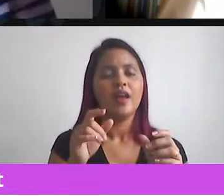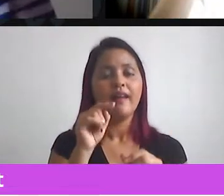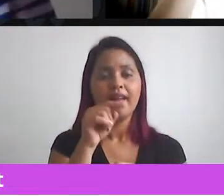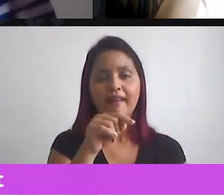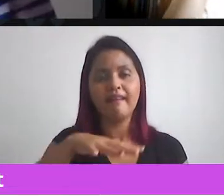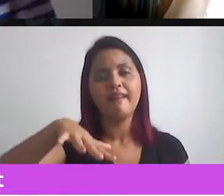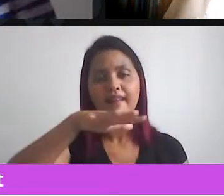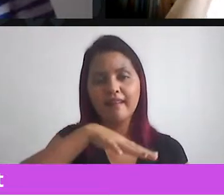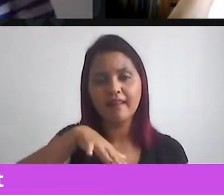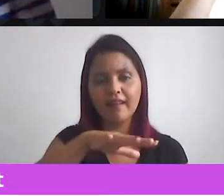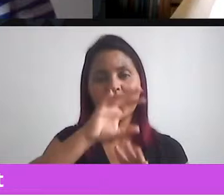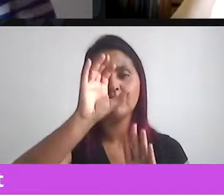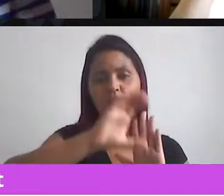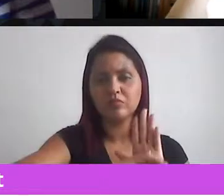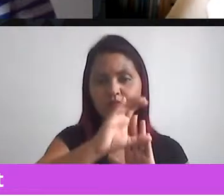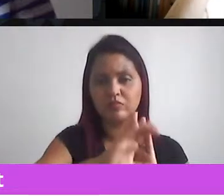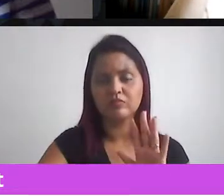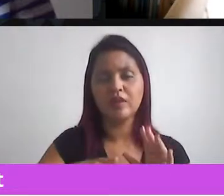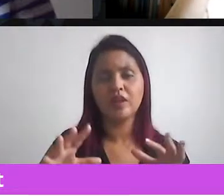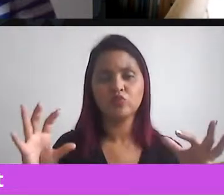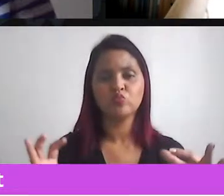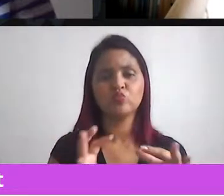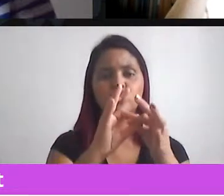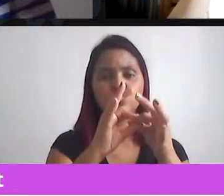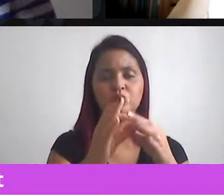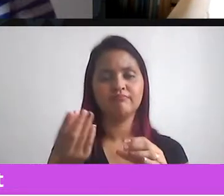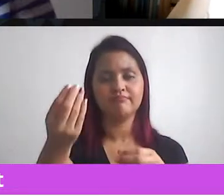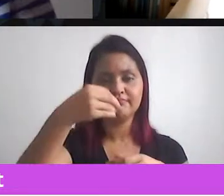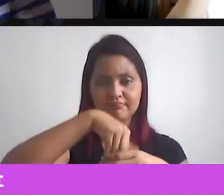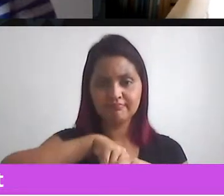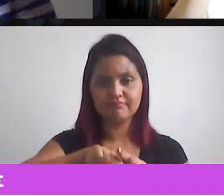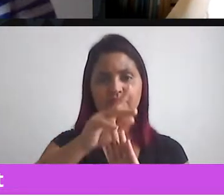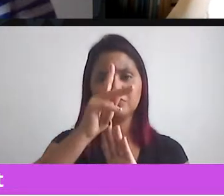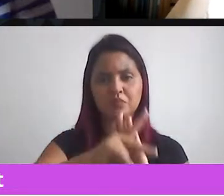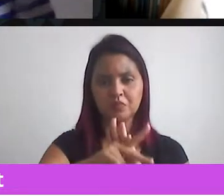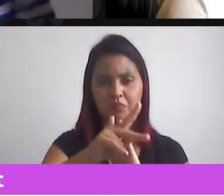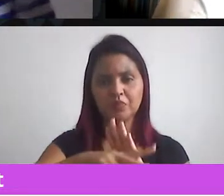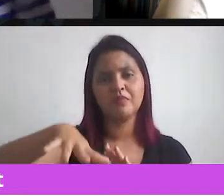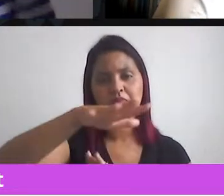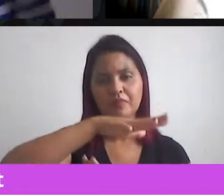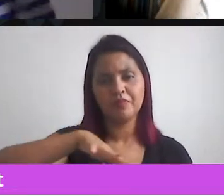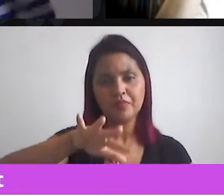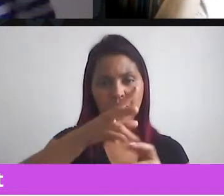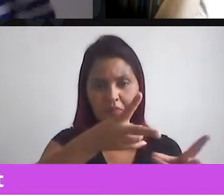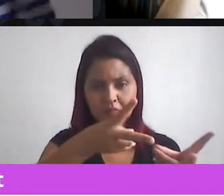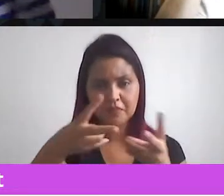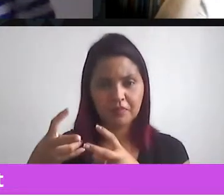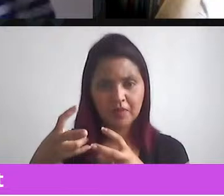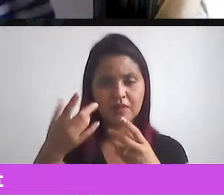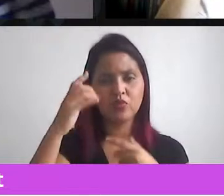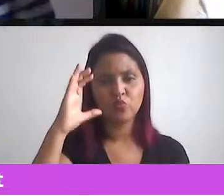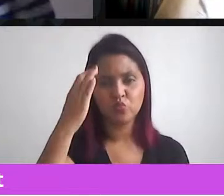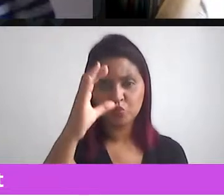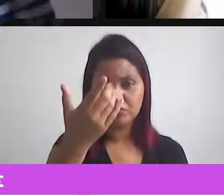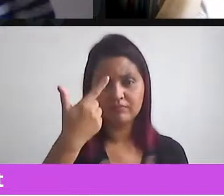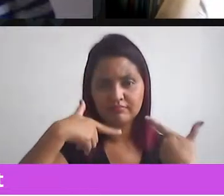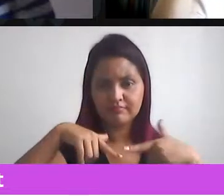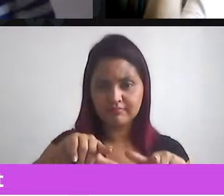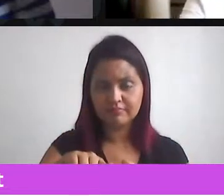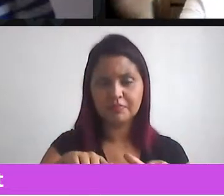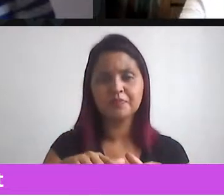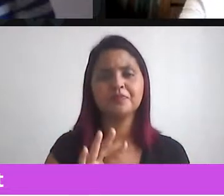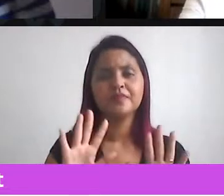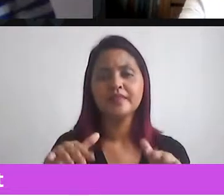integradas por projetos, dentro de uma visão cultural de língua. E ali é aquilo que eu disse aqui, o